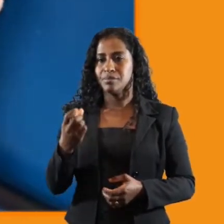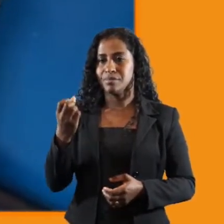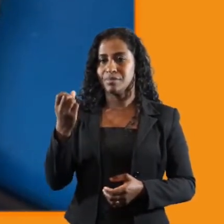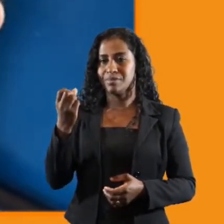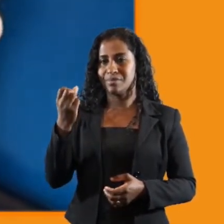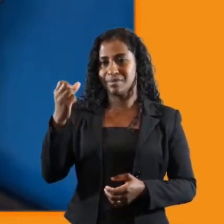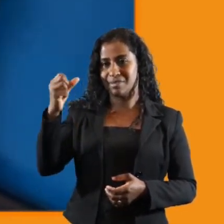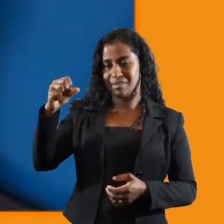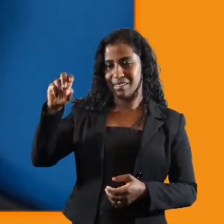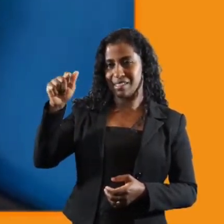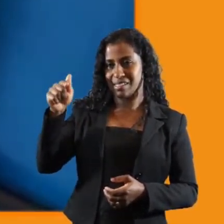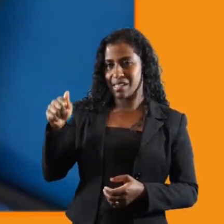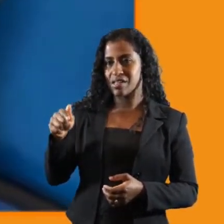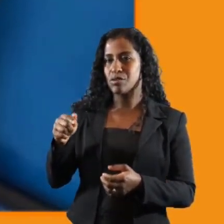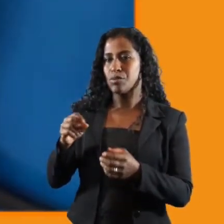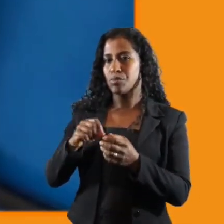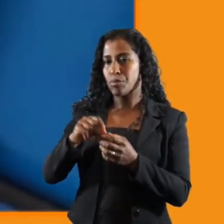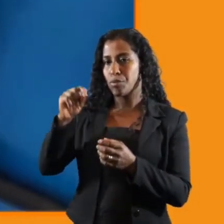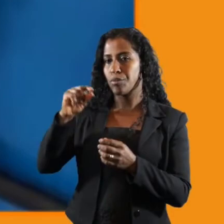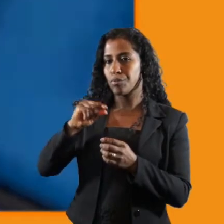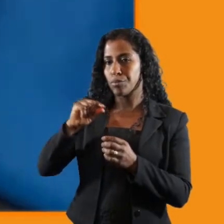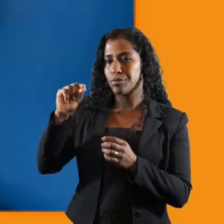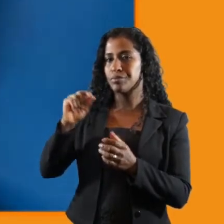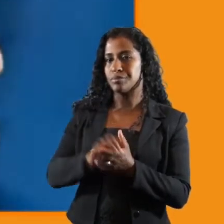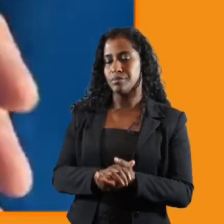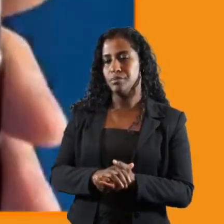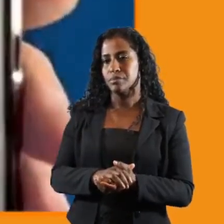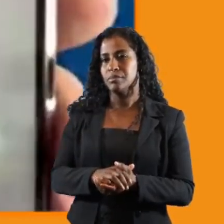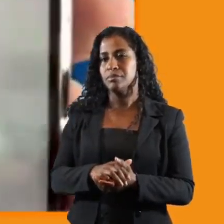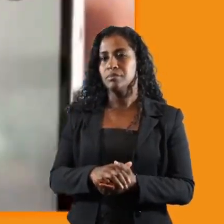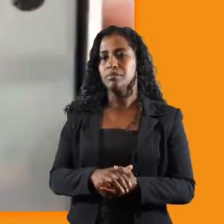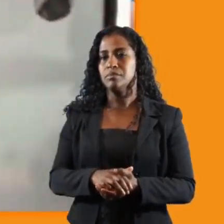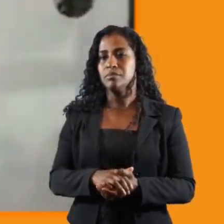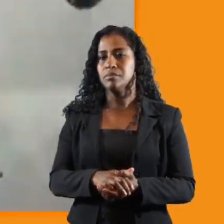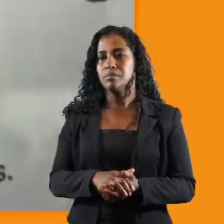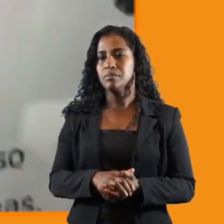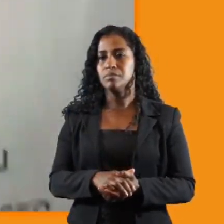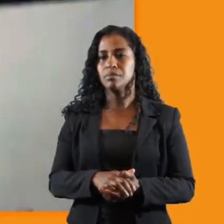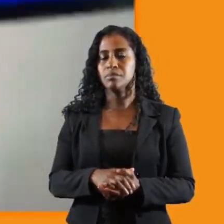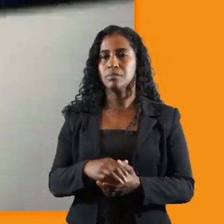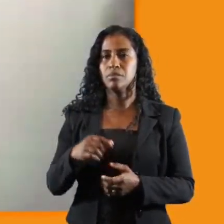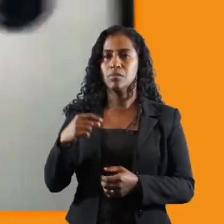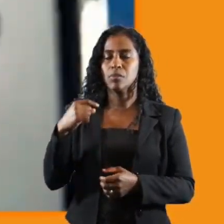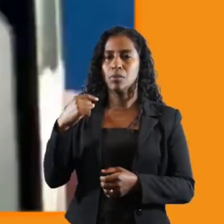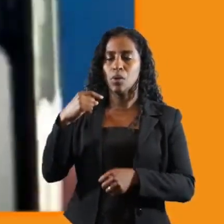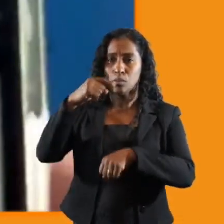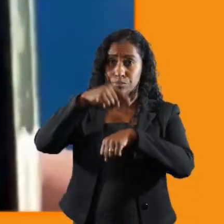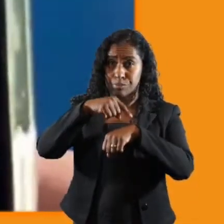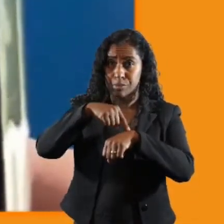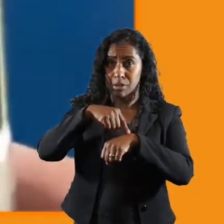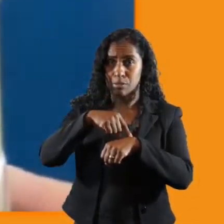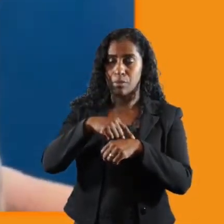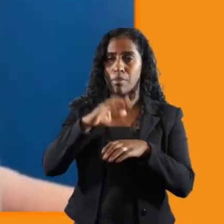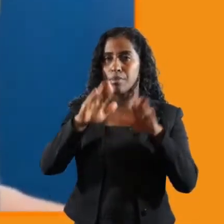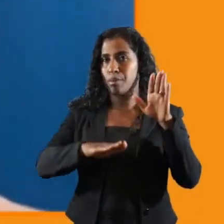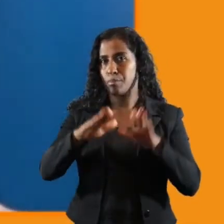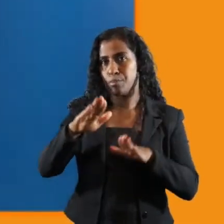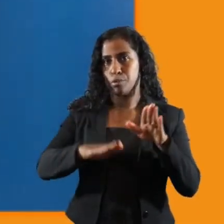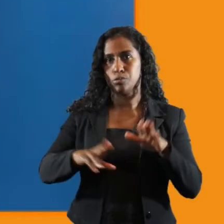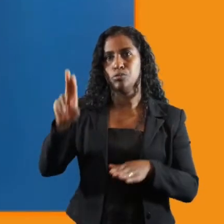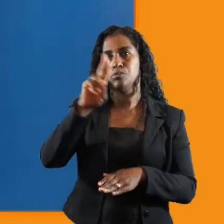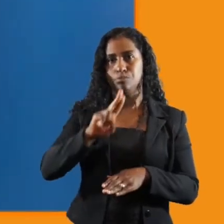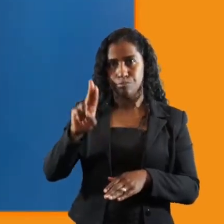né? Então, Potter, assim, ó, a questão do tempo, ela é relativo ao teu consumo, né? Por que o teu